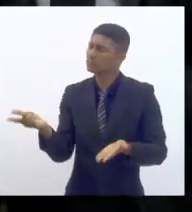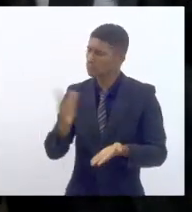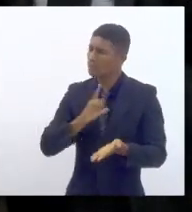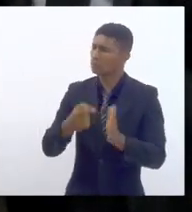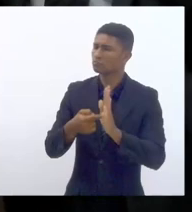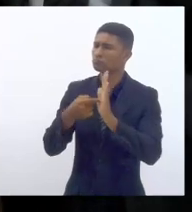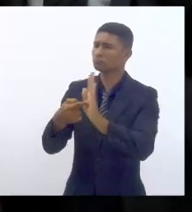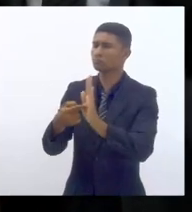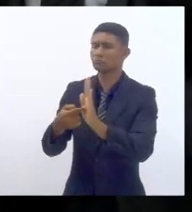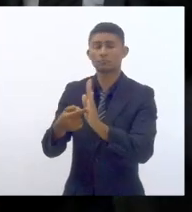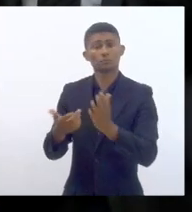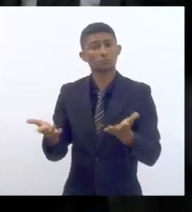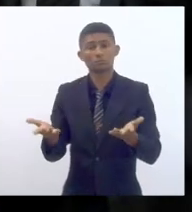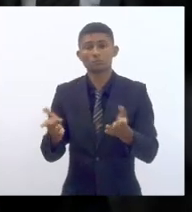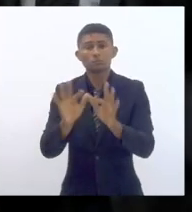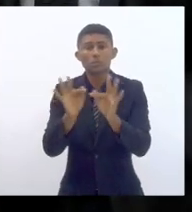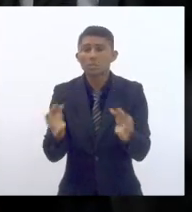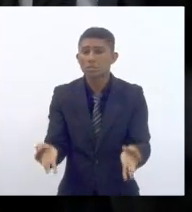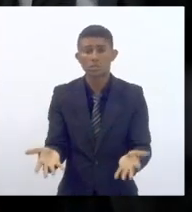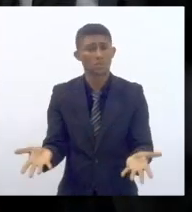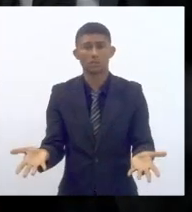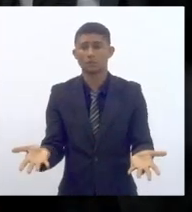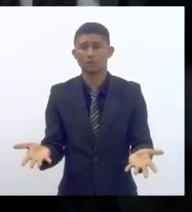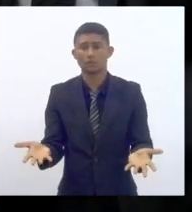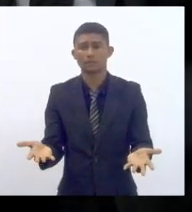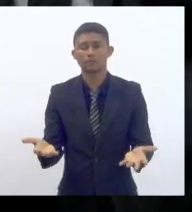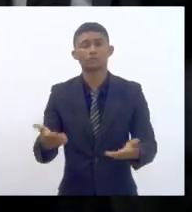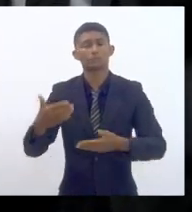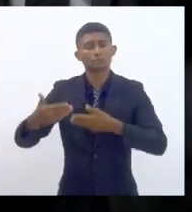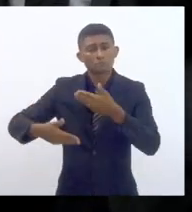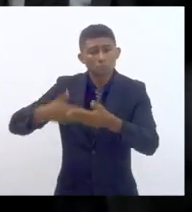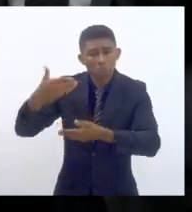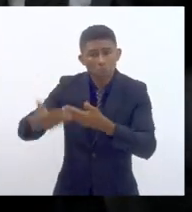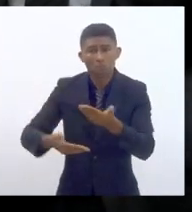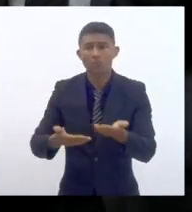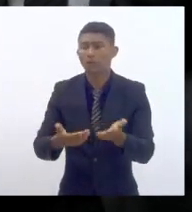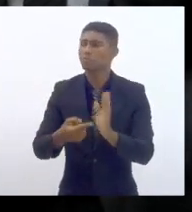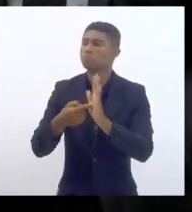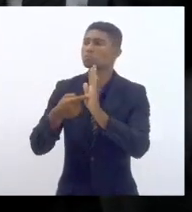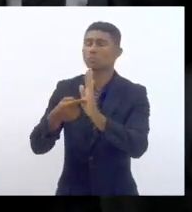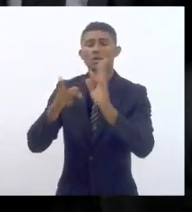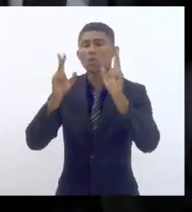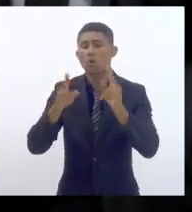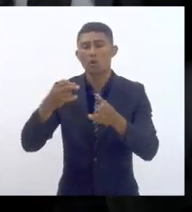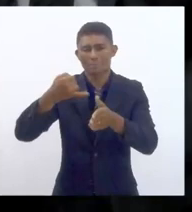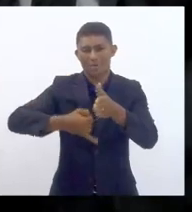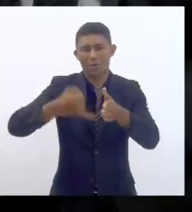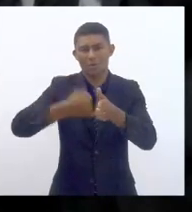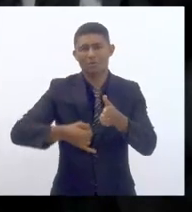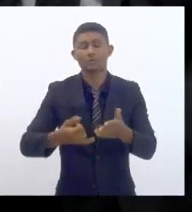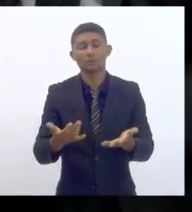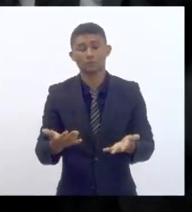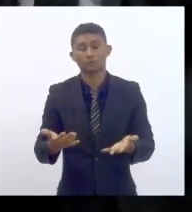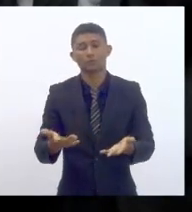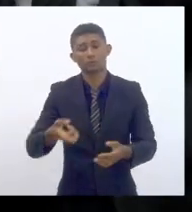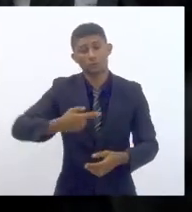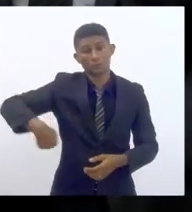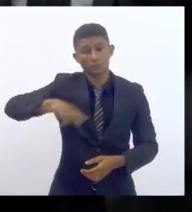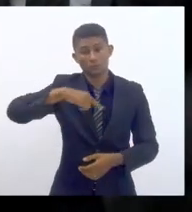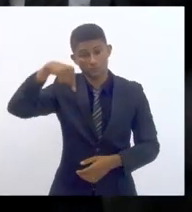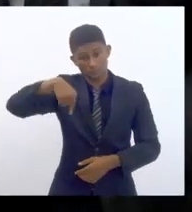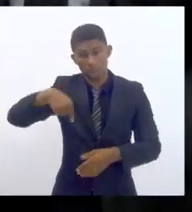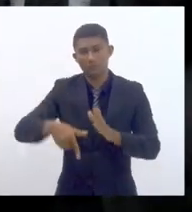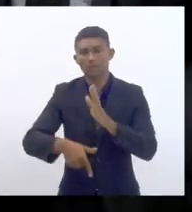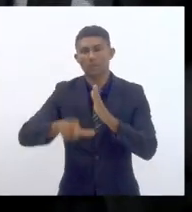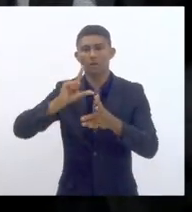imposto de renda. Você declara e vai por amostragem, exatamente como o imposto de renda. Fizemos audiência pública com